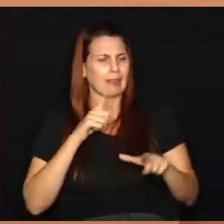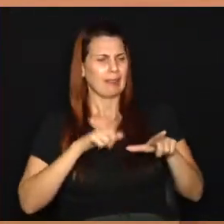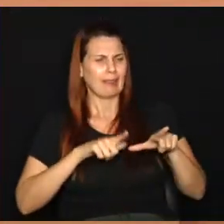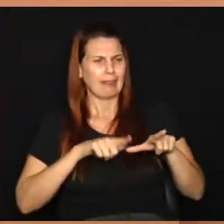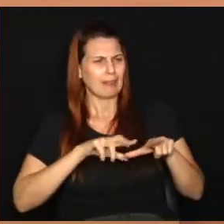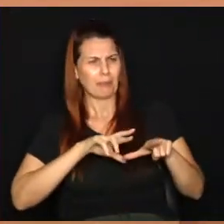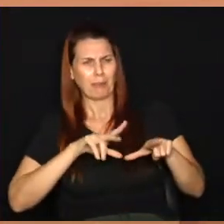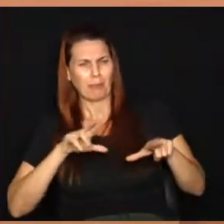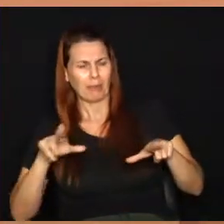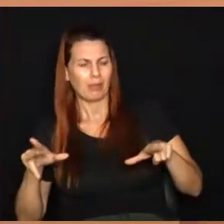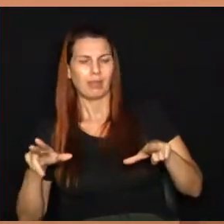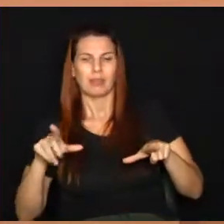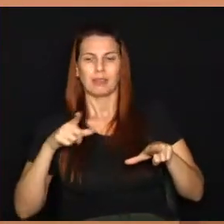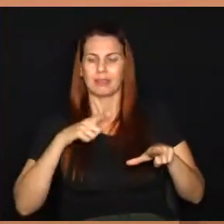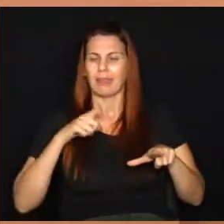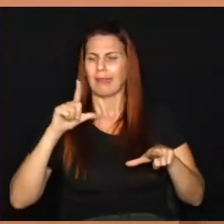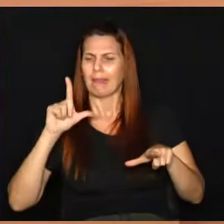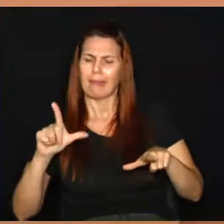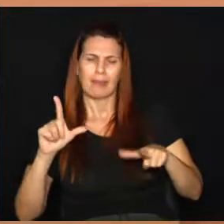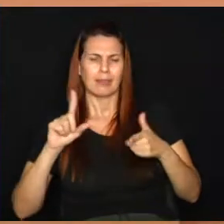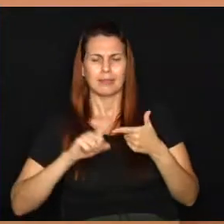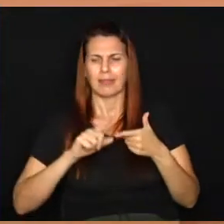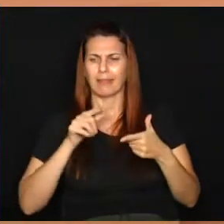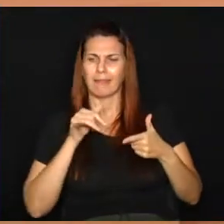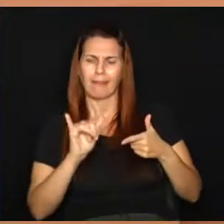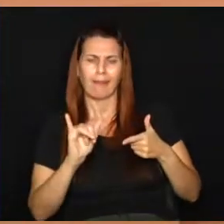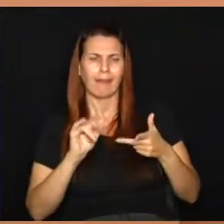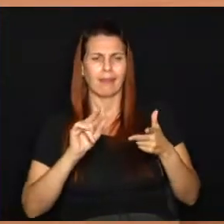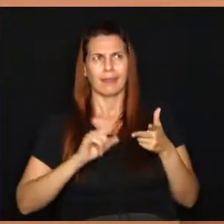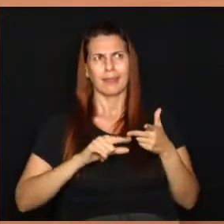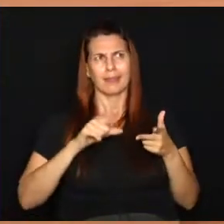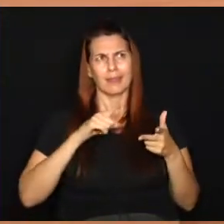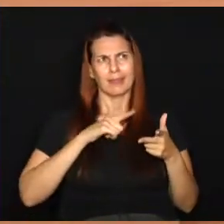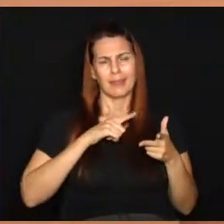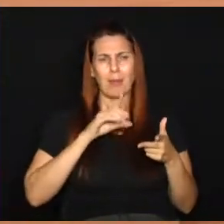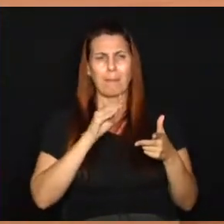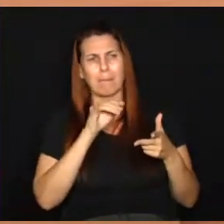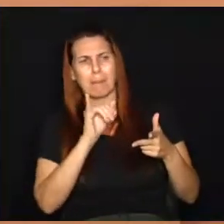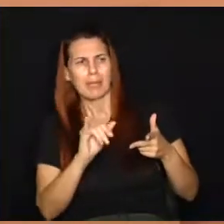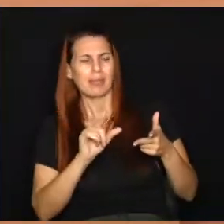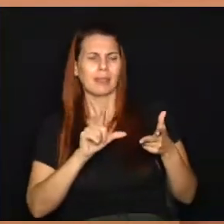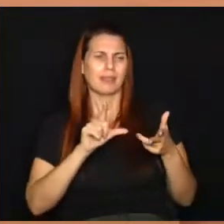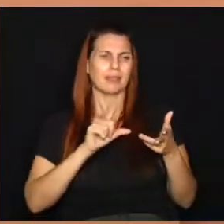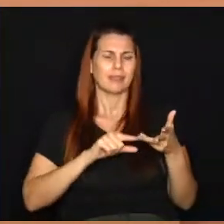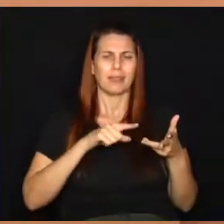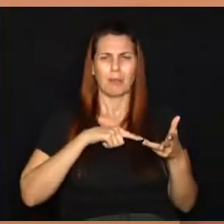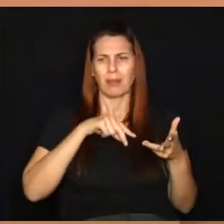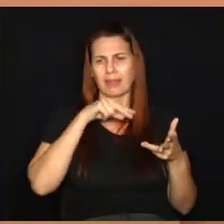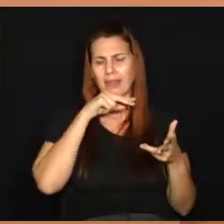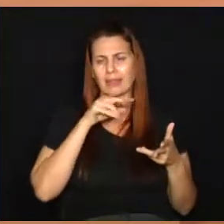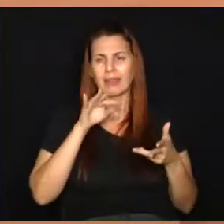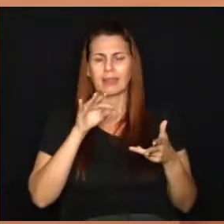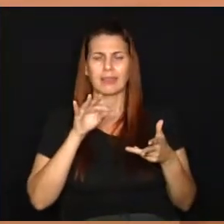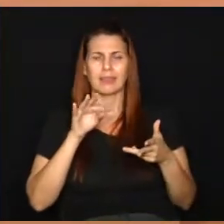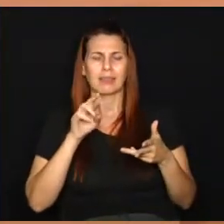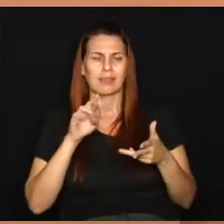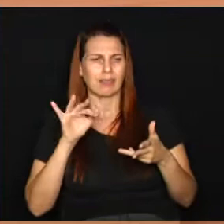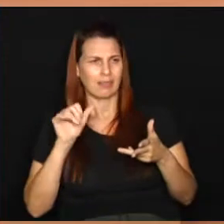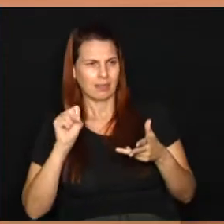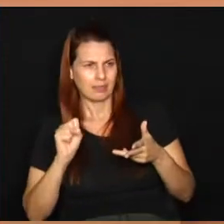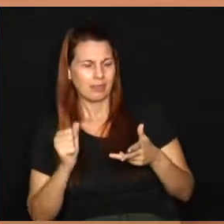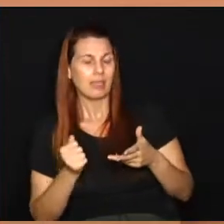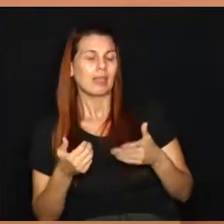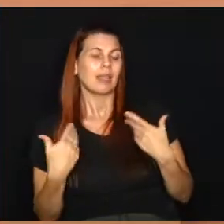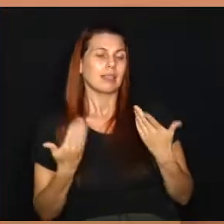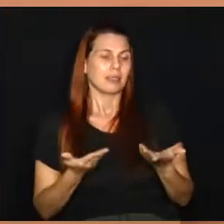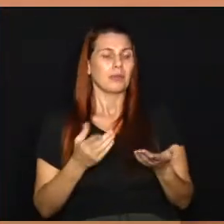filha lésbica, eu tenho um filho gay, eu tenho um genro bissexual e eu tenho uma neta trans. Então, dentro da minha